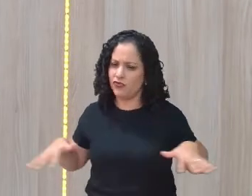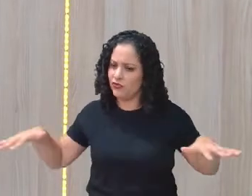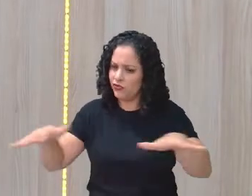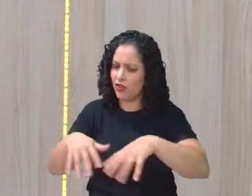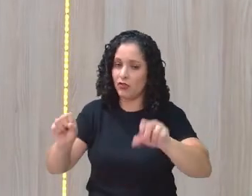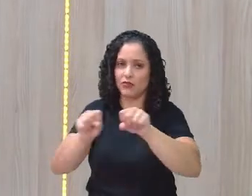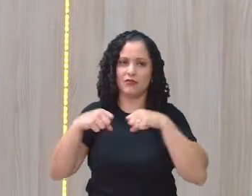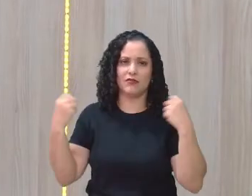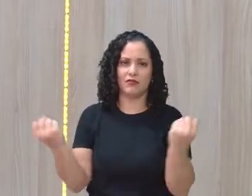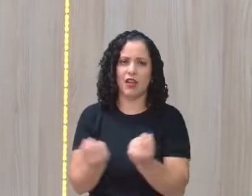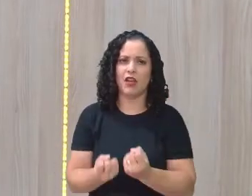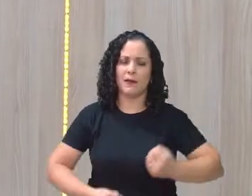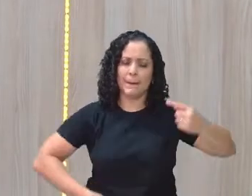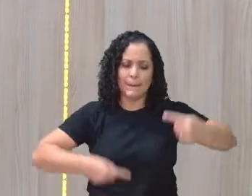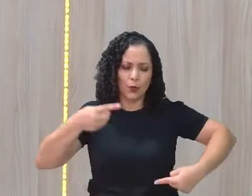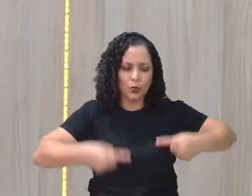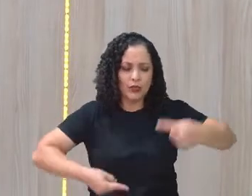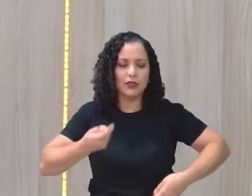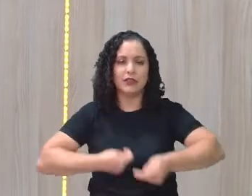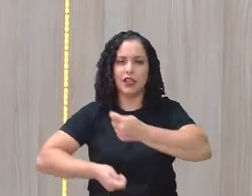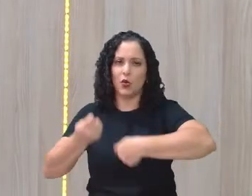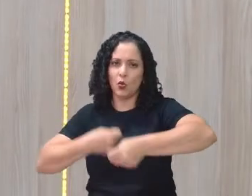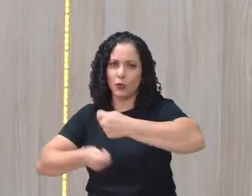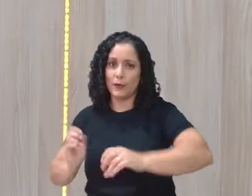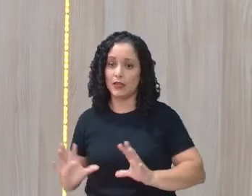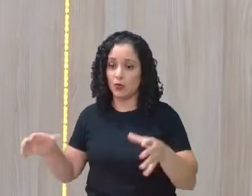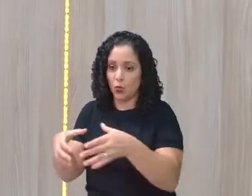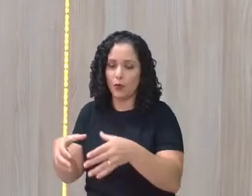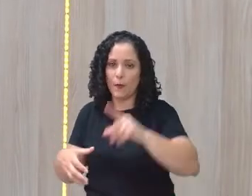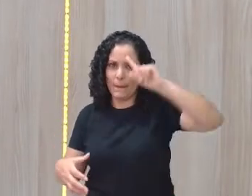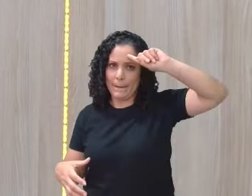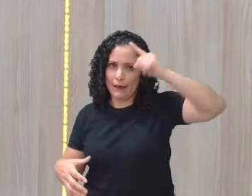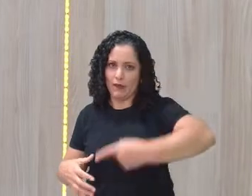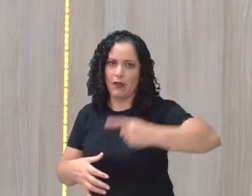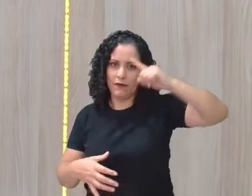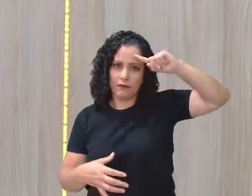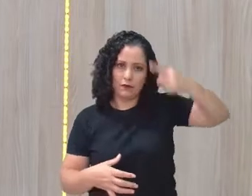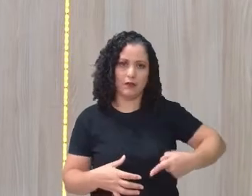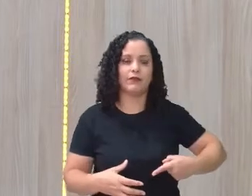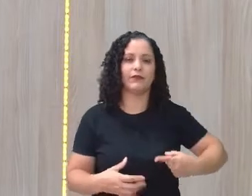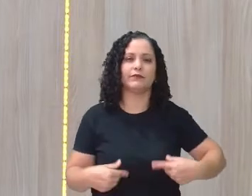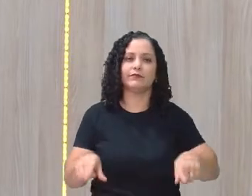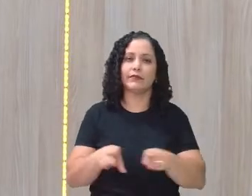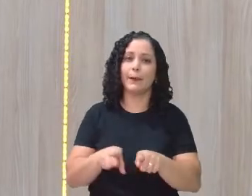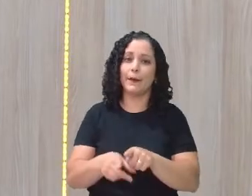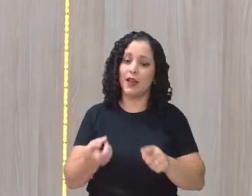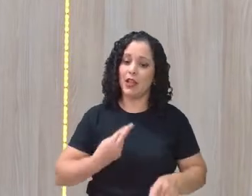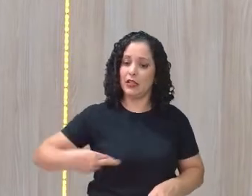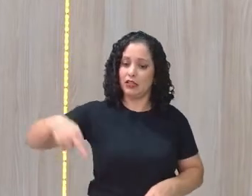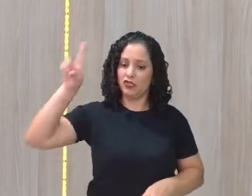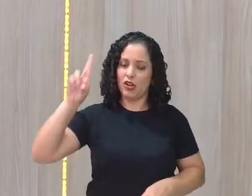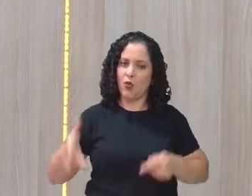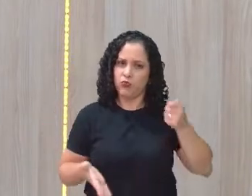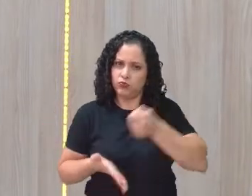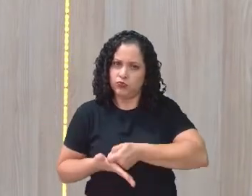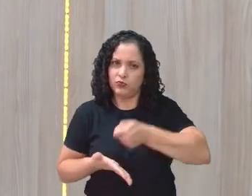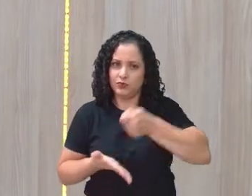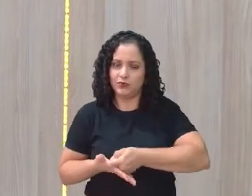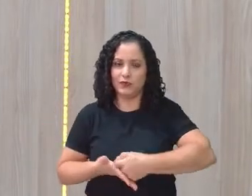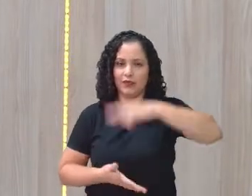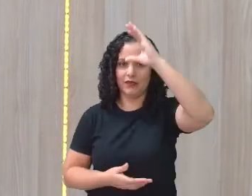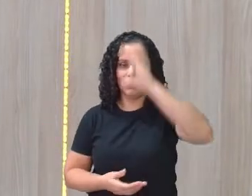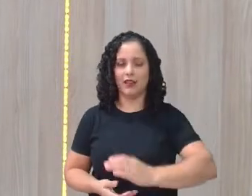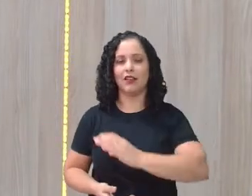todo o poder político, todo o poder econômico e social, certo? E a imposição da religiosidade, né? Da Igreja